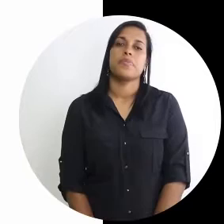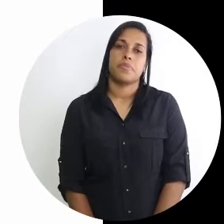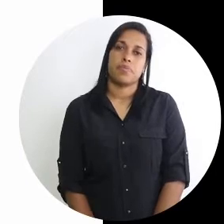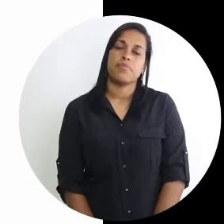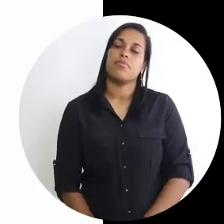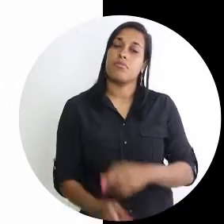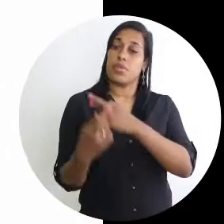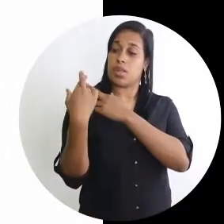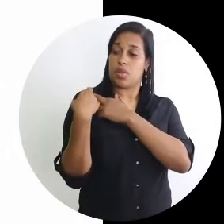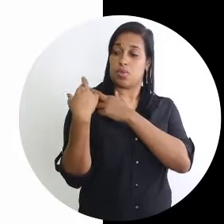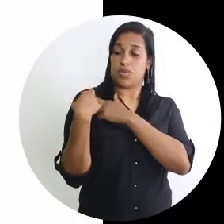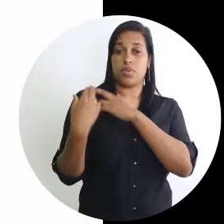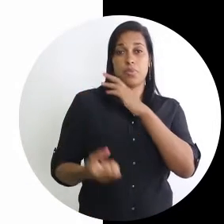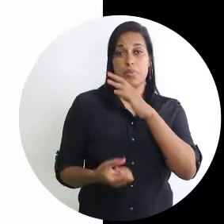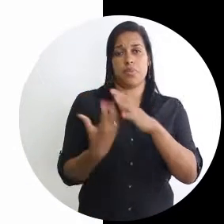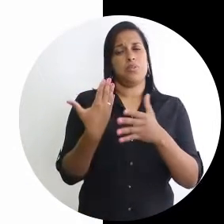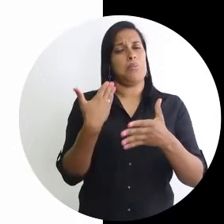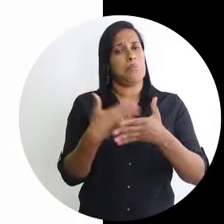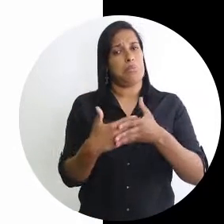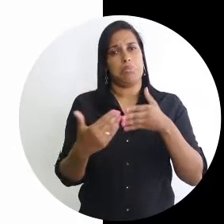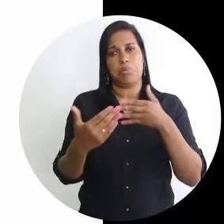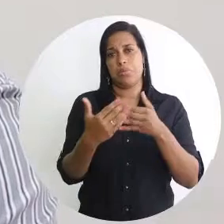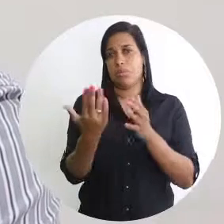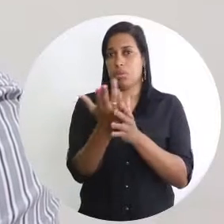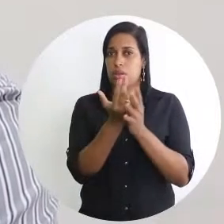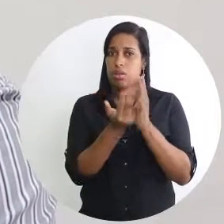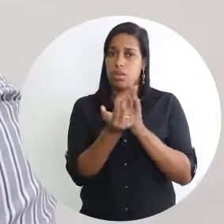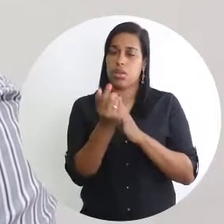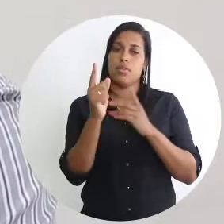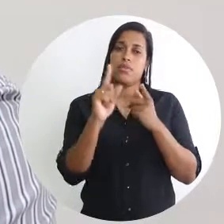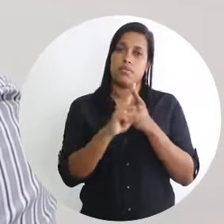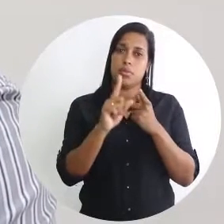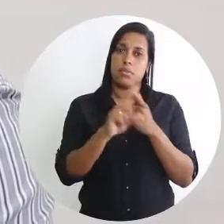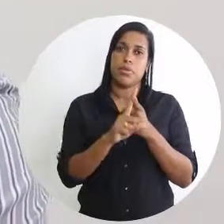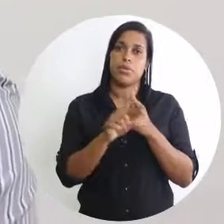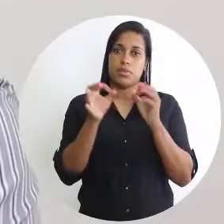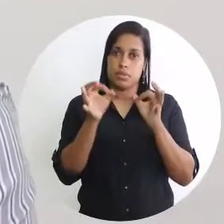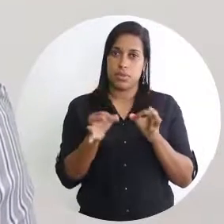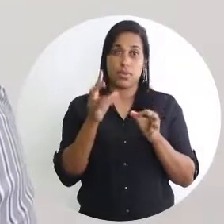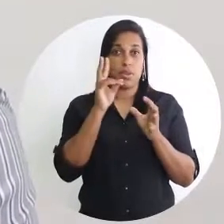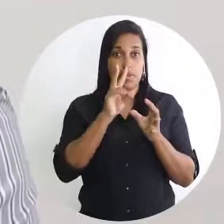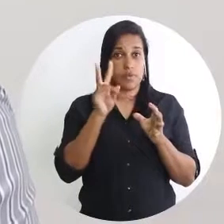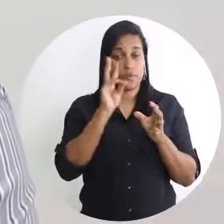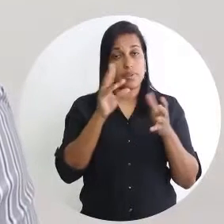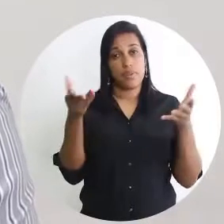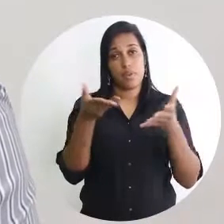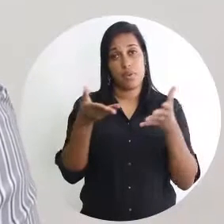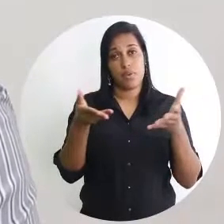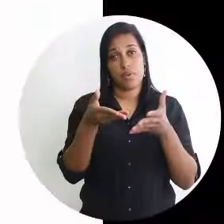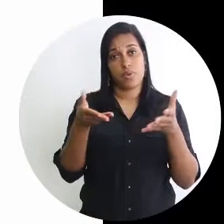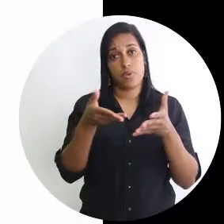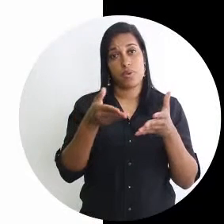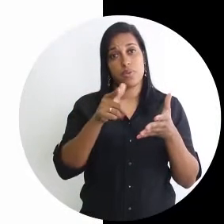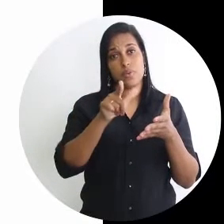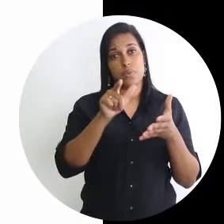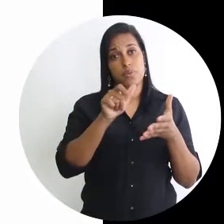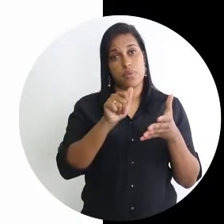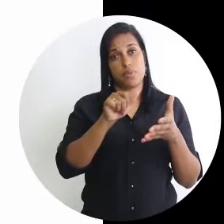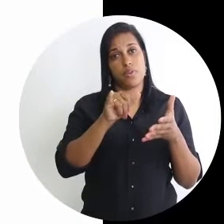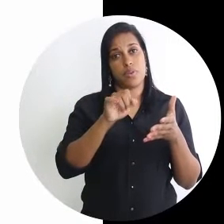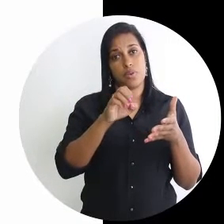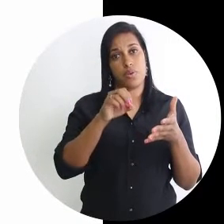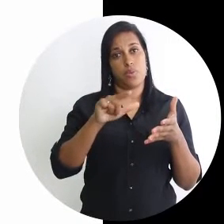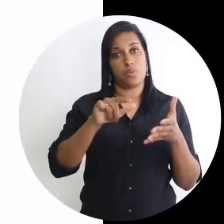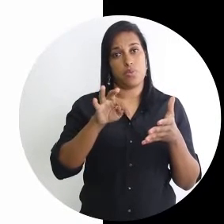Ele é responsável pela criação de qualquer componente gráfico, certo? Então, a gente vai ver agora o Frame Layout.